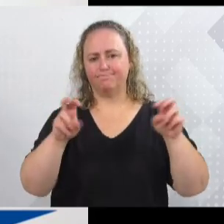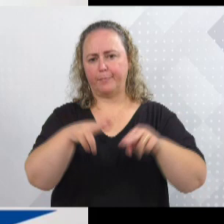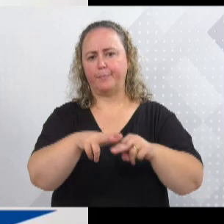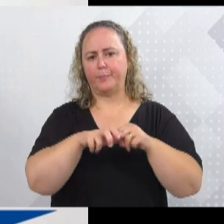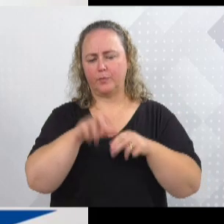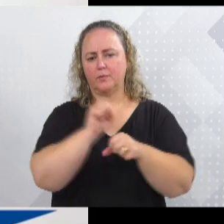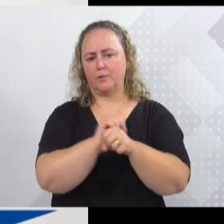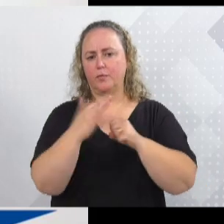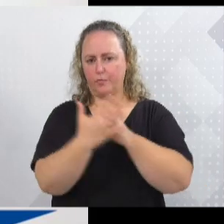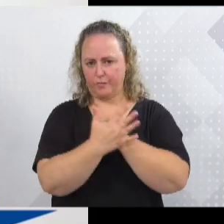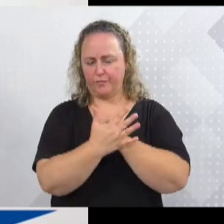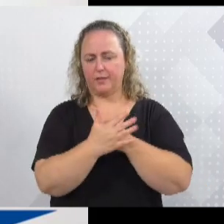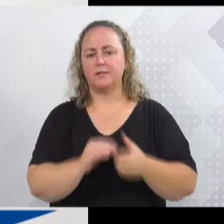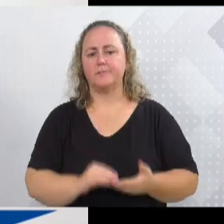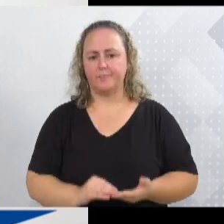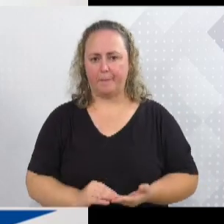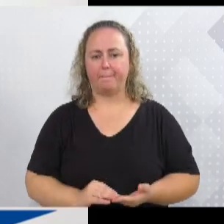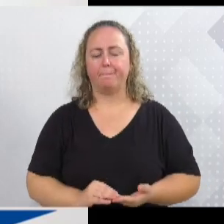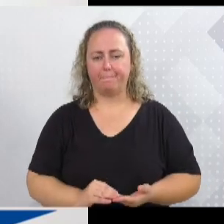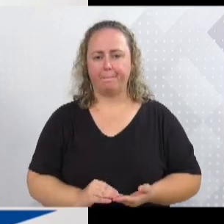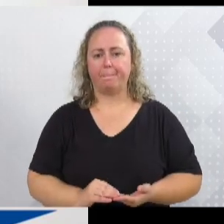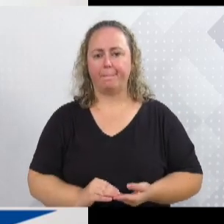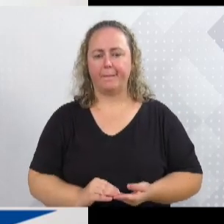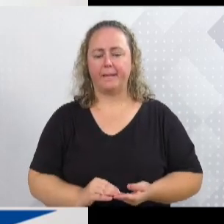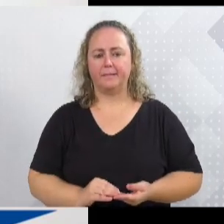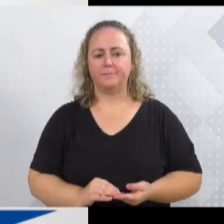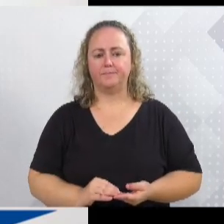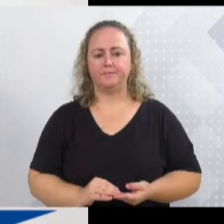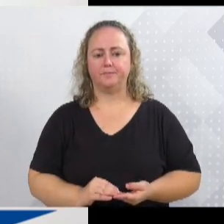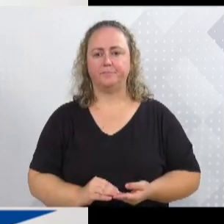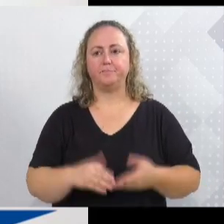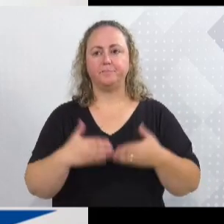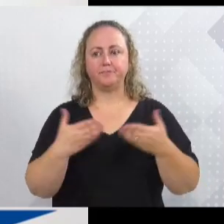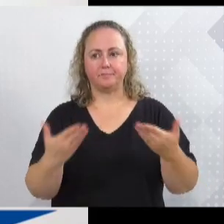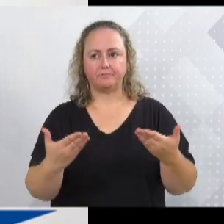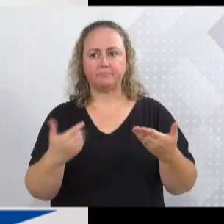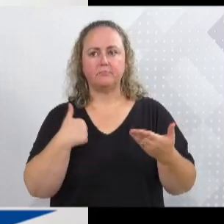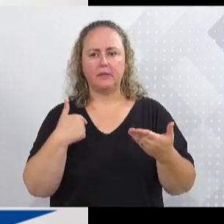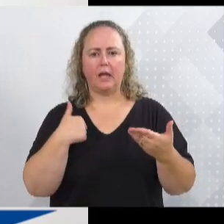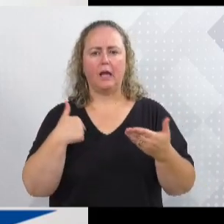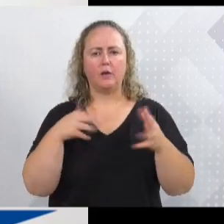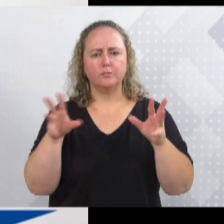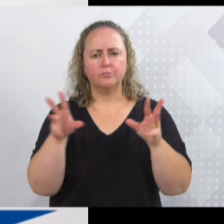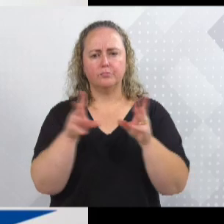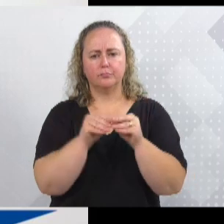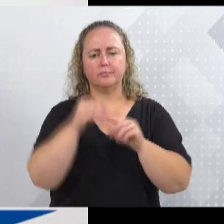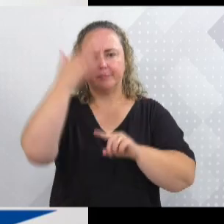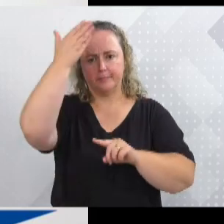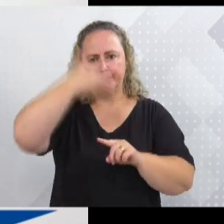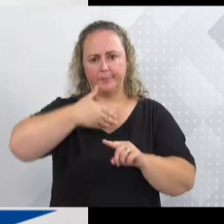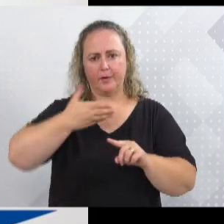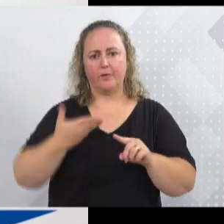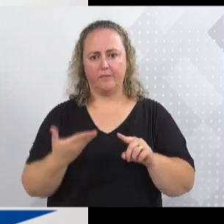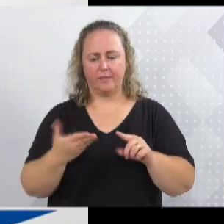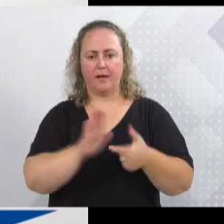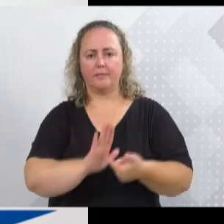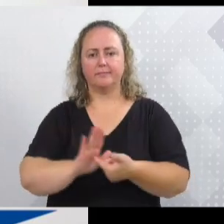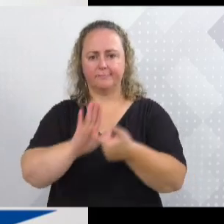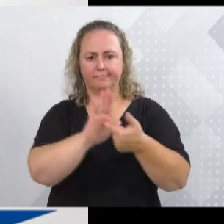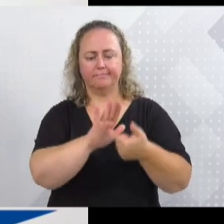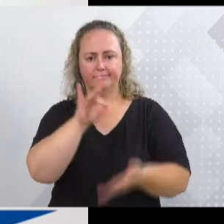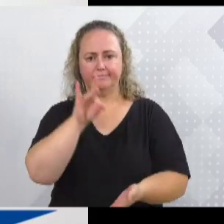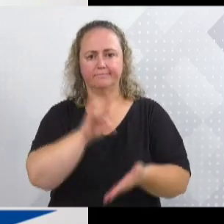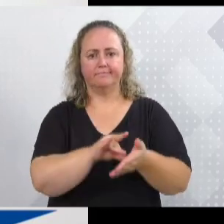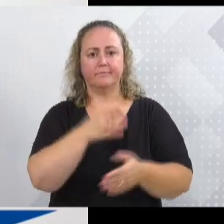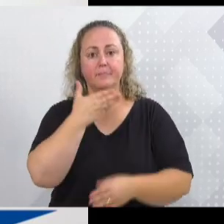agravando. Então, só uma busca rápida que eu fiz na literatura para comprovar isso e mostrar que a